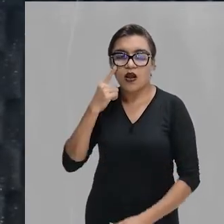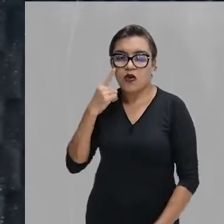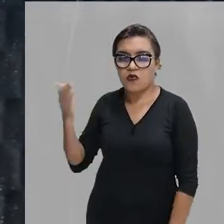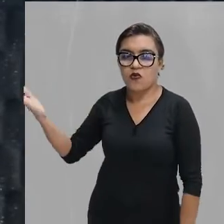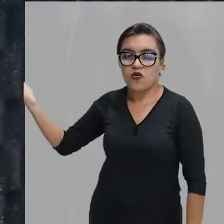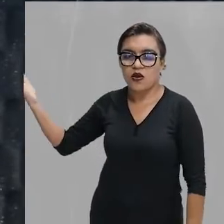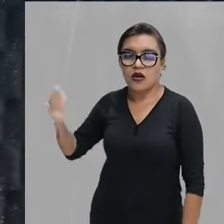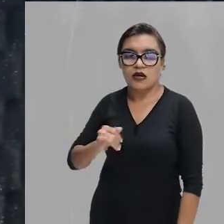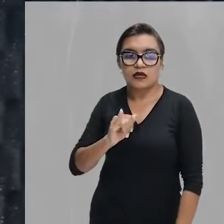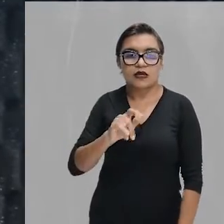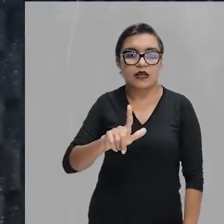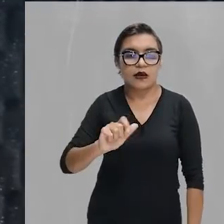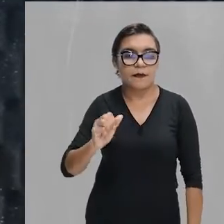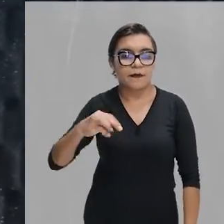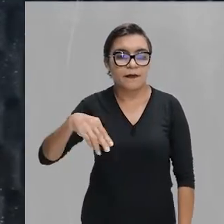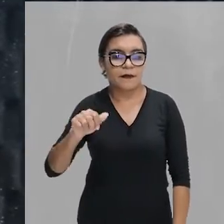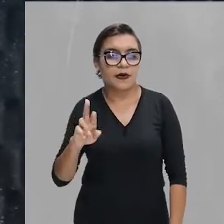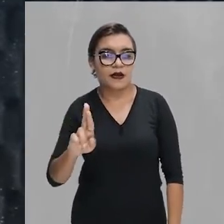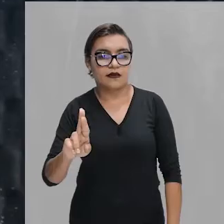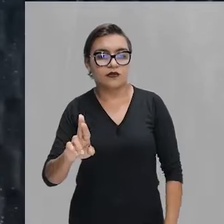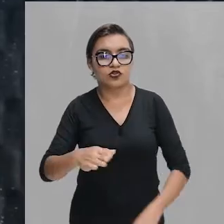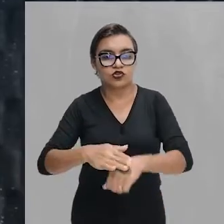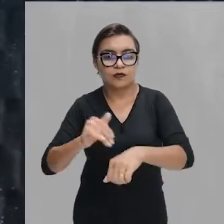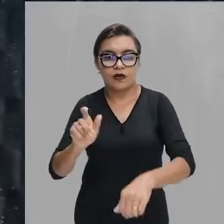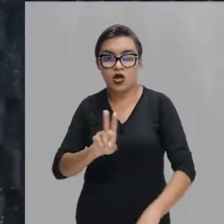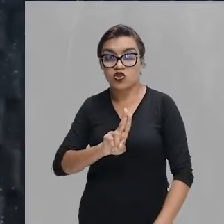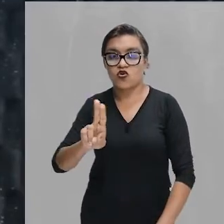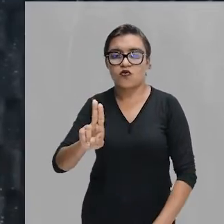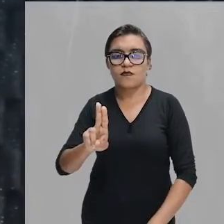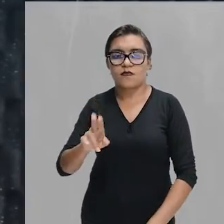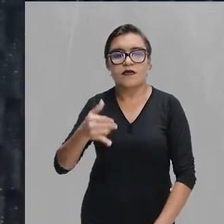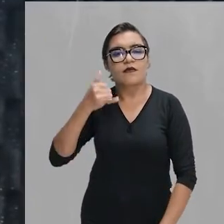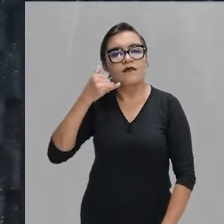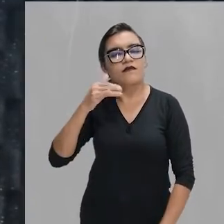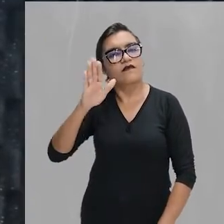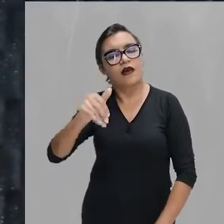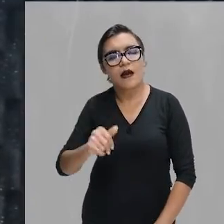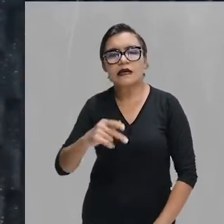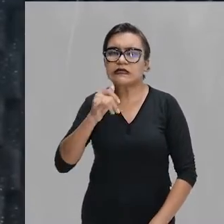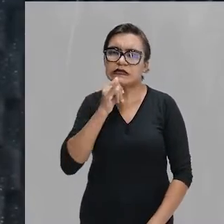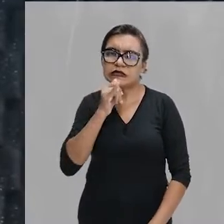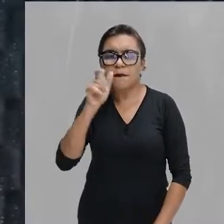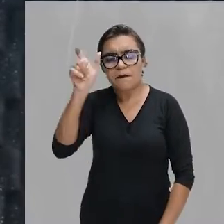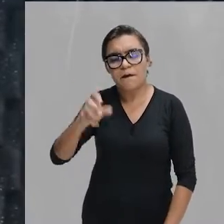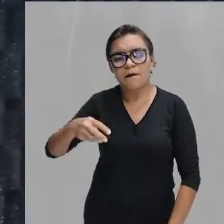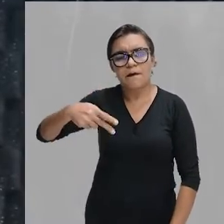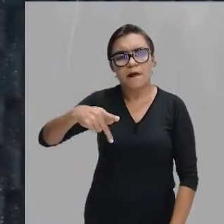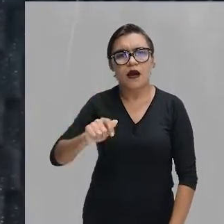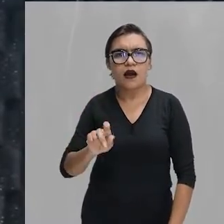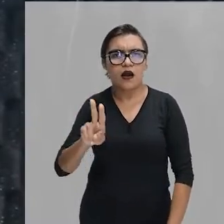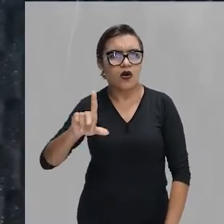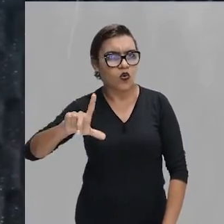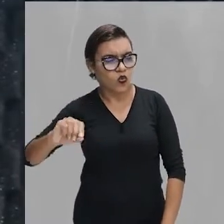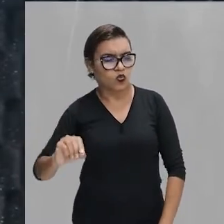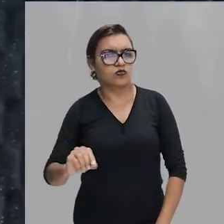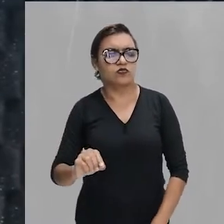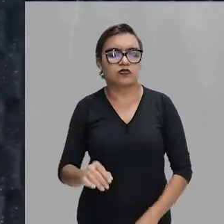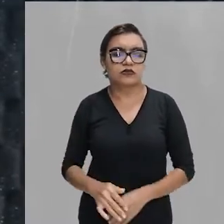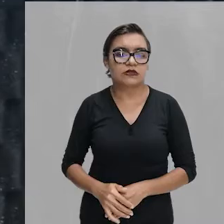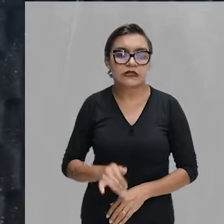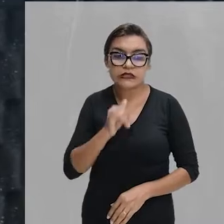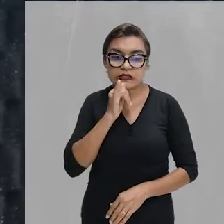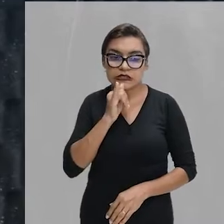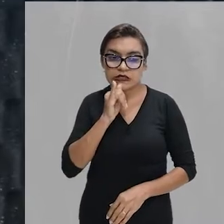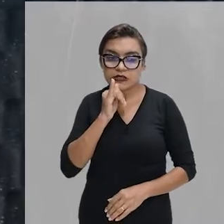alguém. Llamar-se é chamar pelo nome. Vem cá, Paulo, por exemplo. Acordar, chegar a